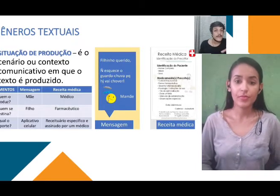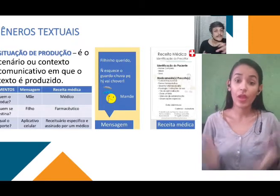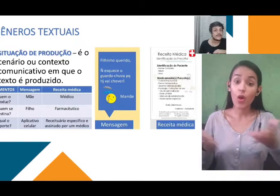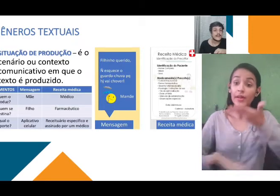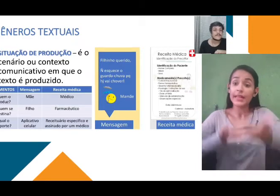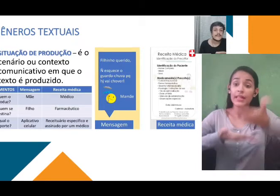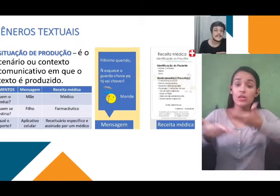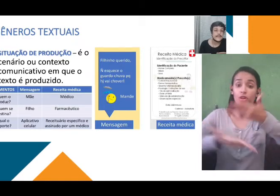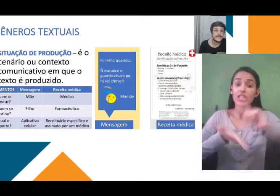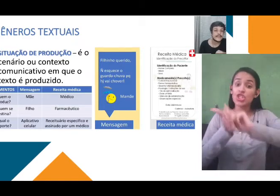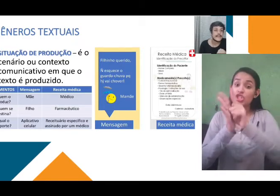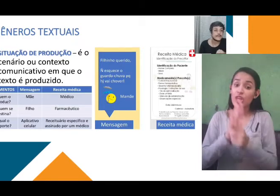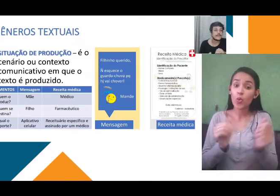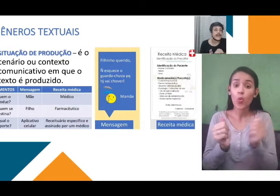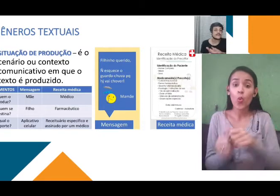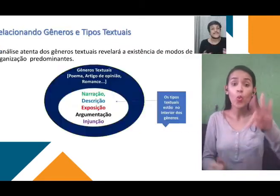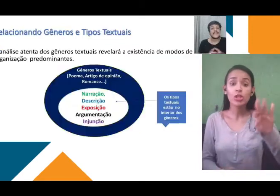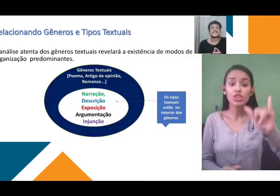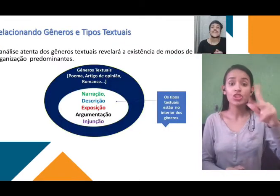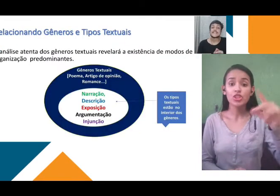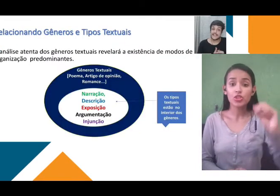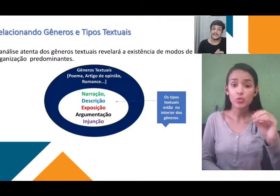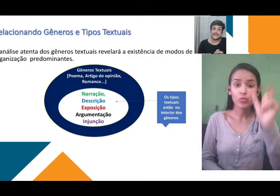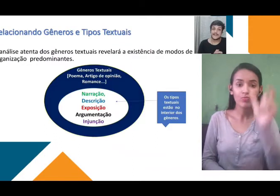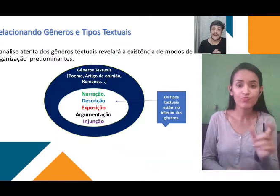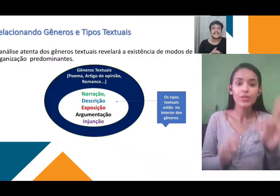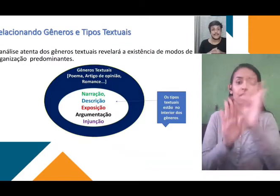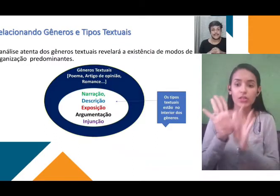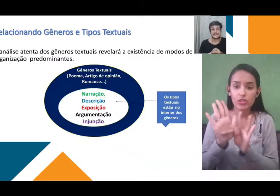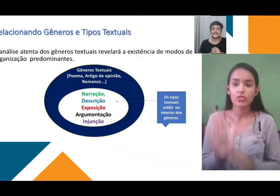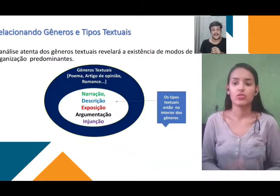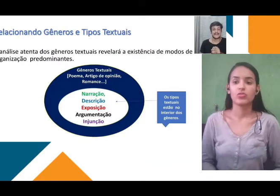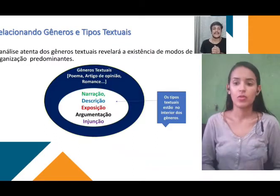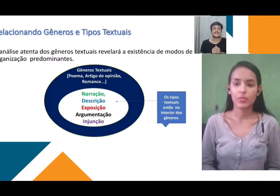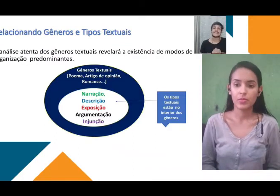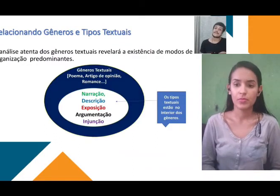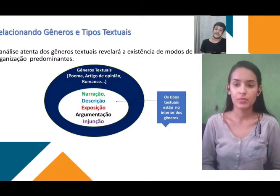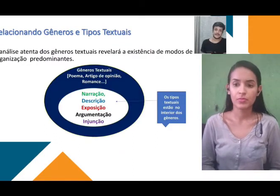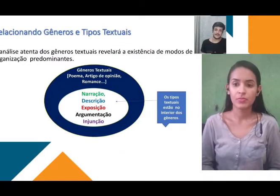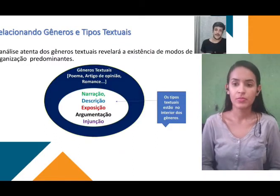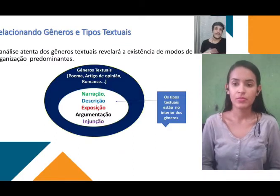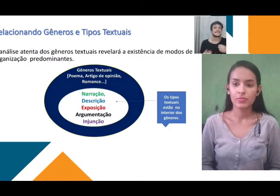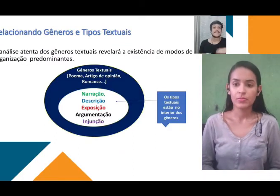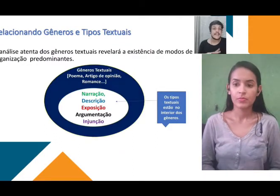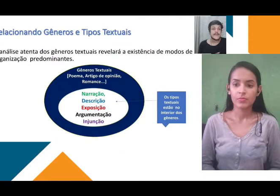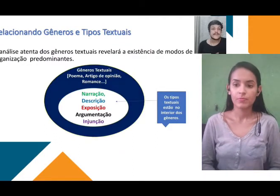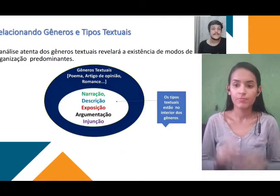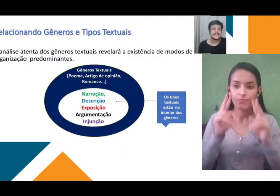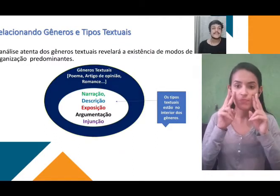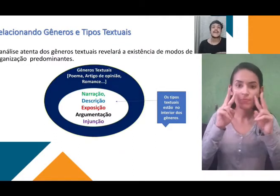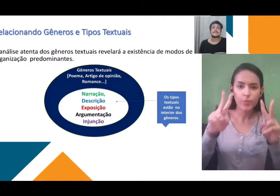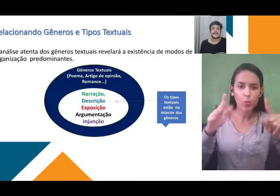foi um receituário específico e assinado por um médico. Vamos relacionar gêneros textuais a tipos textuais. Nós já fizemos um pouco isso, já dei